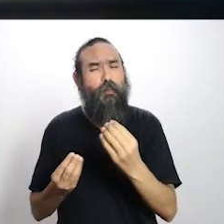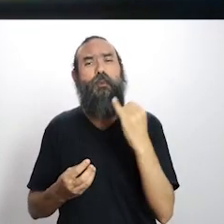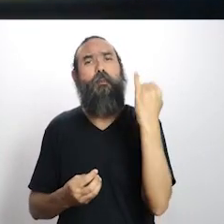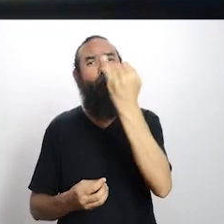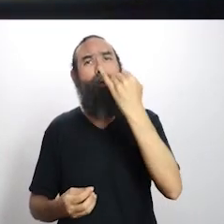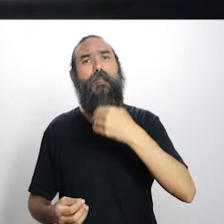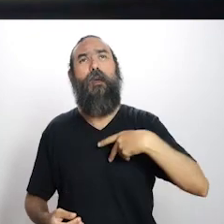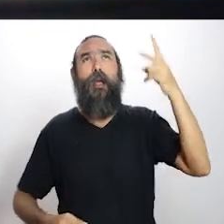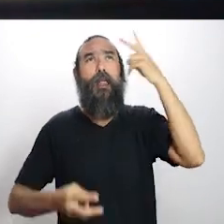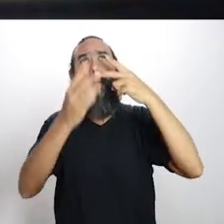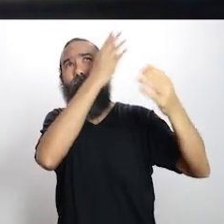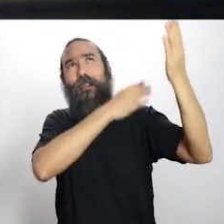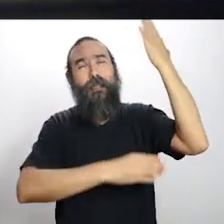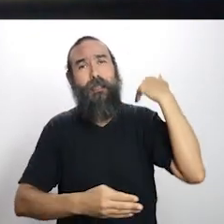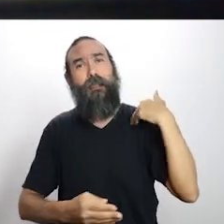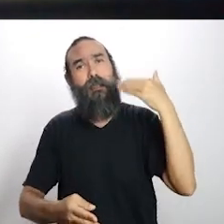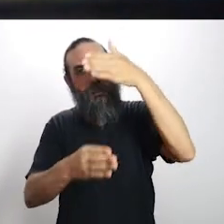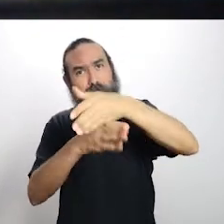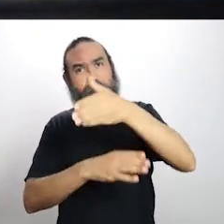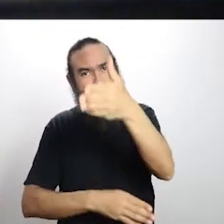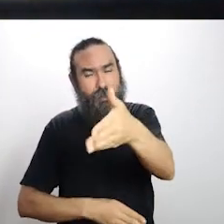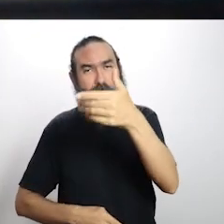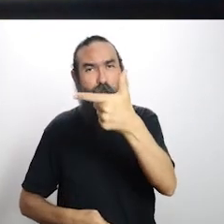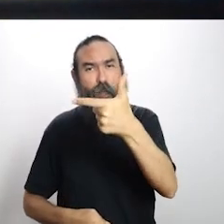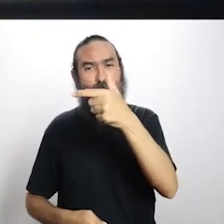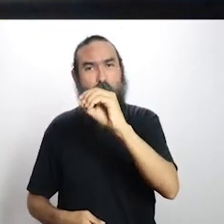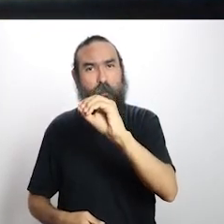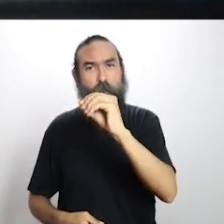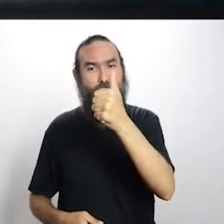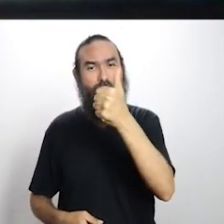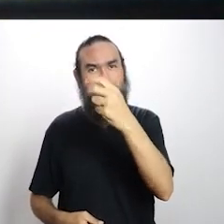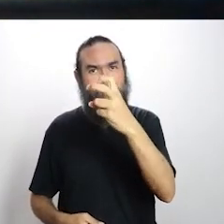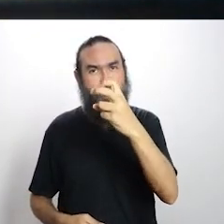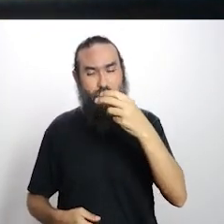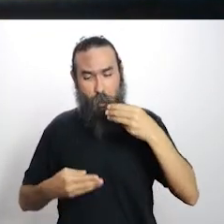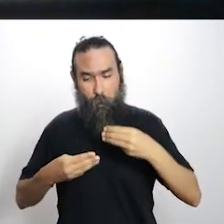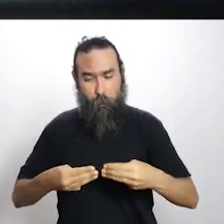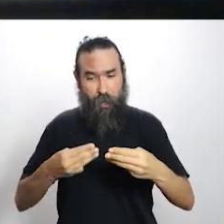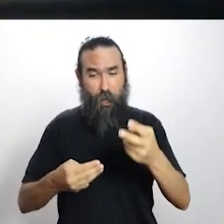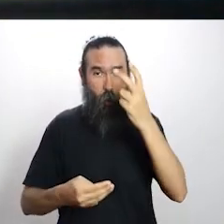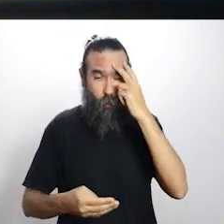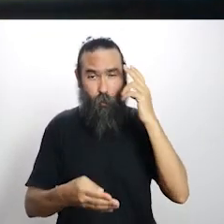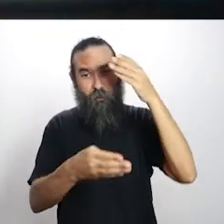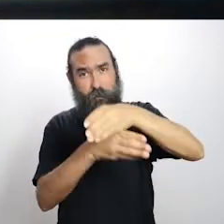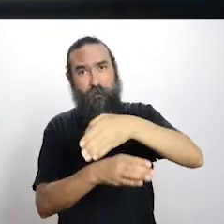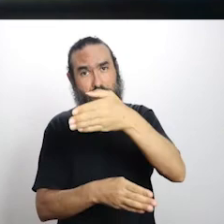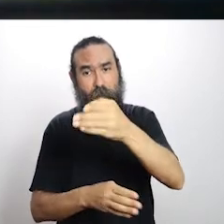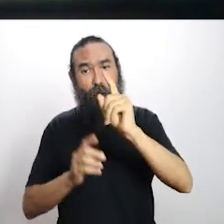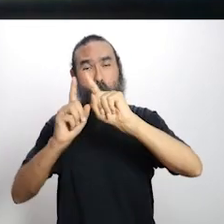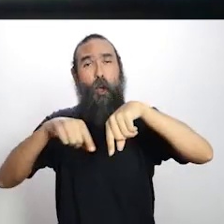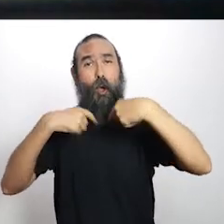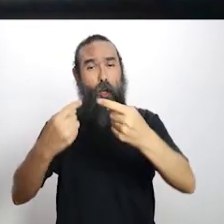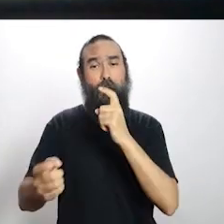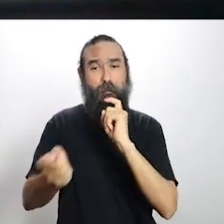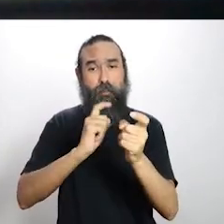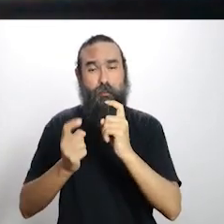quando nós estivemos aí em 2015, levamos o Ministério da Cultura para umas rodas de conversa. Foi muito especial.